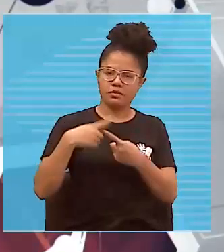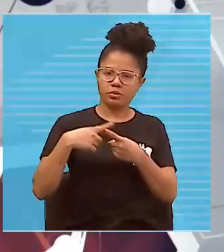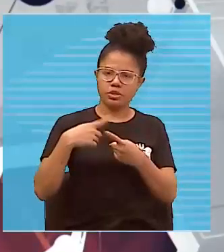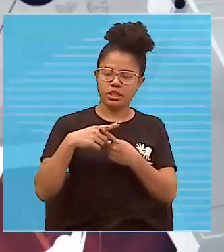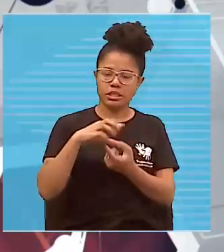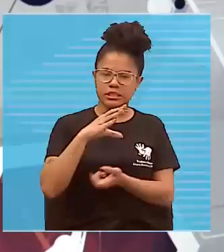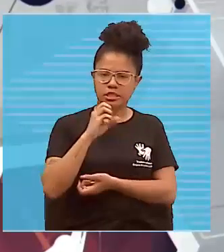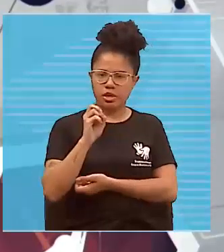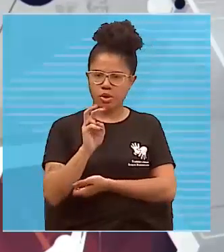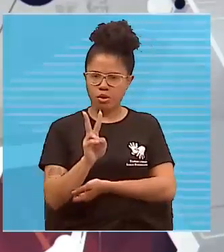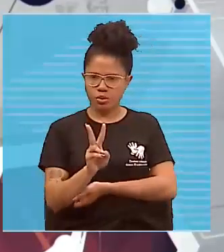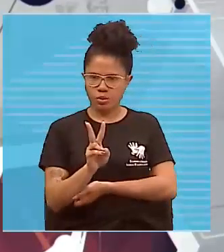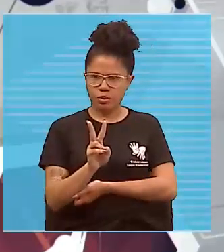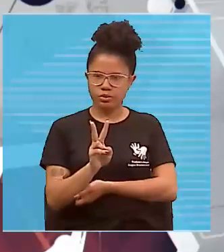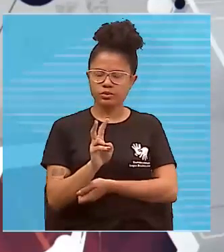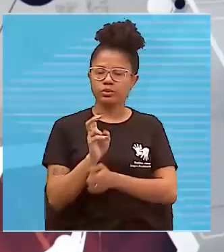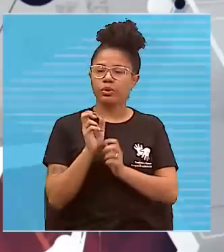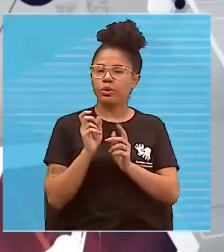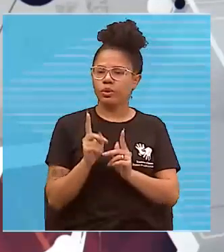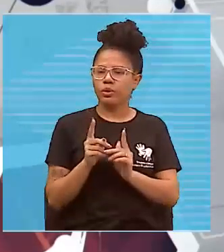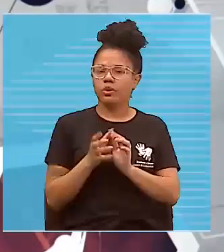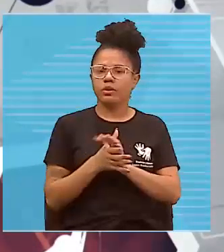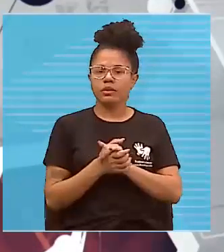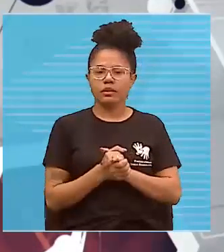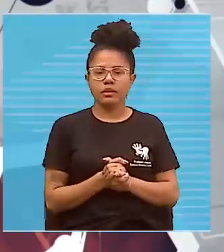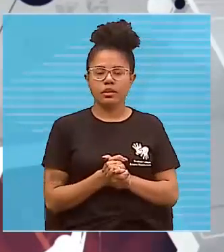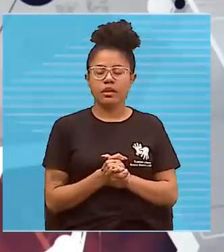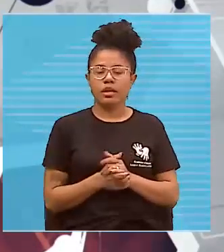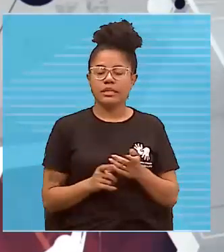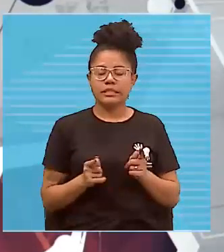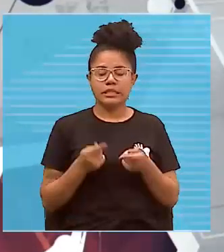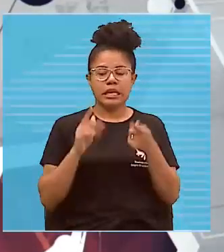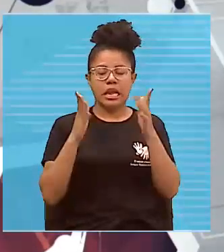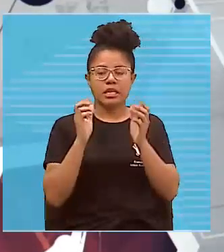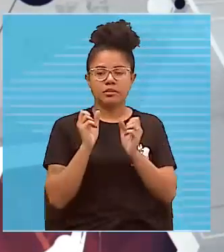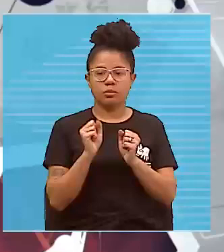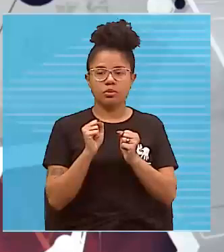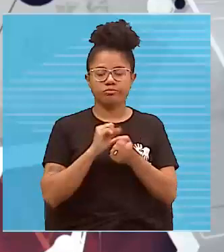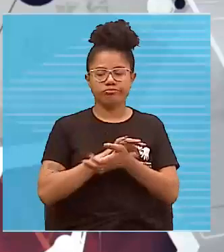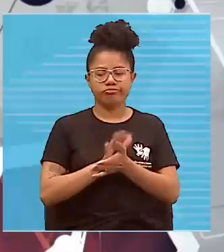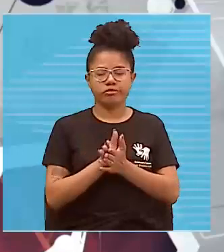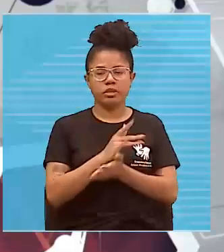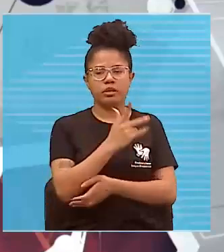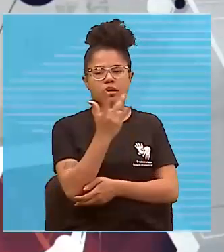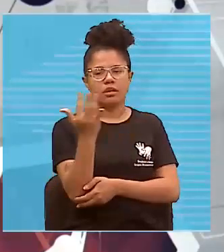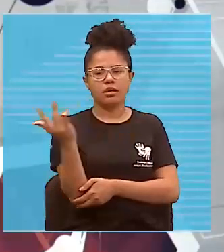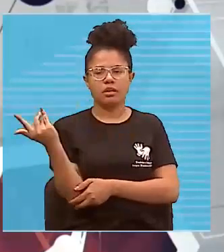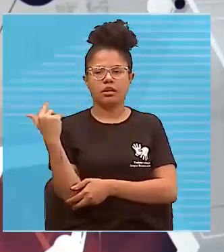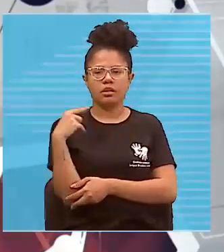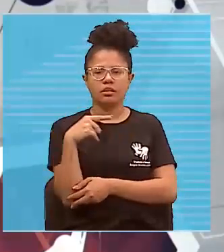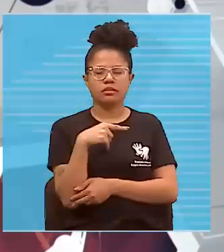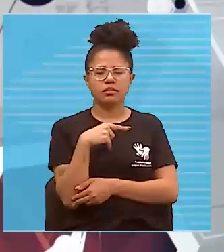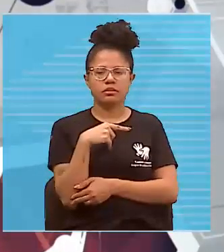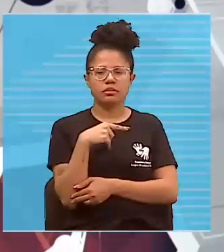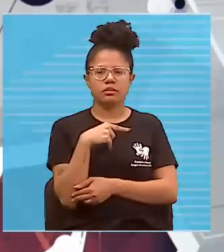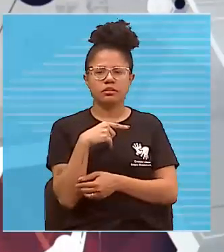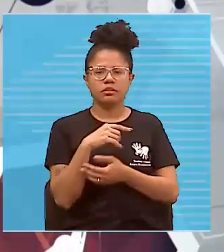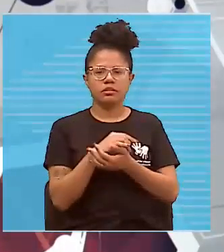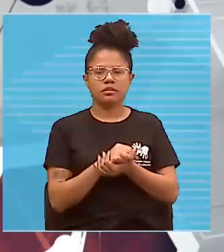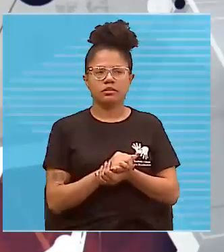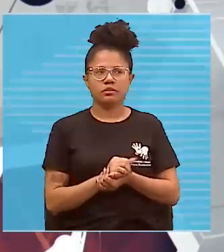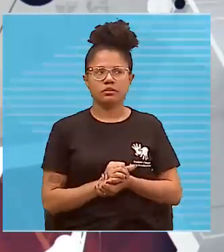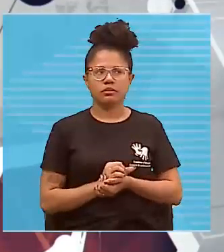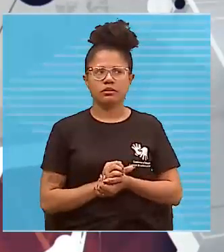intensificado, certo, Jack? Perfeito. De forma que esse gás pode afetar as árvores e intensificar o efeito estufa?